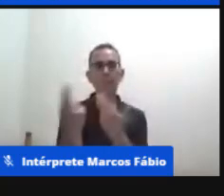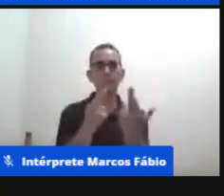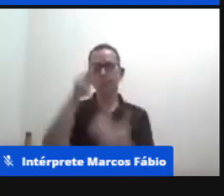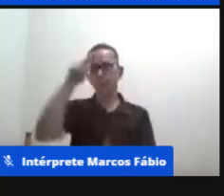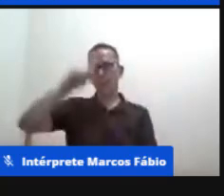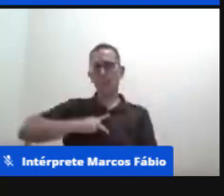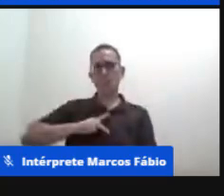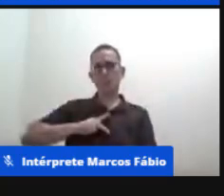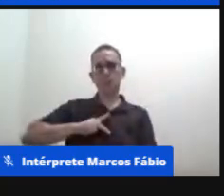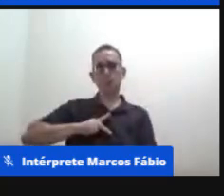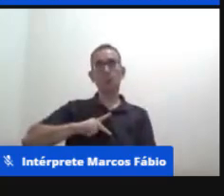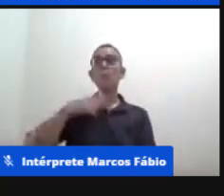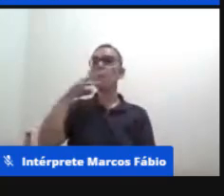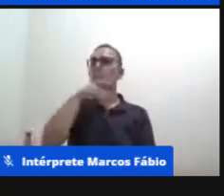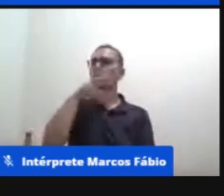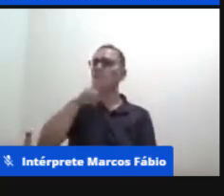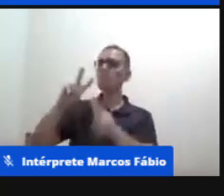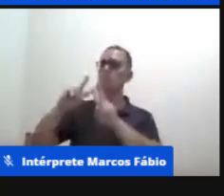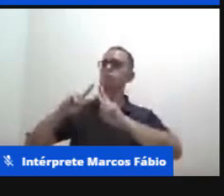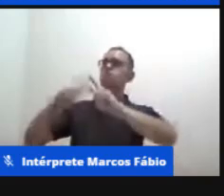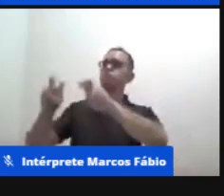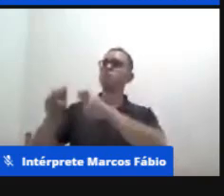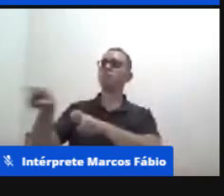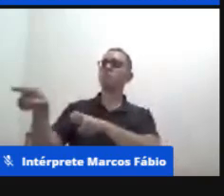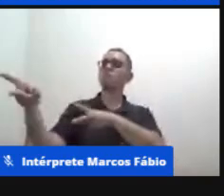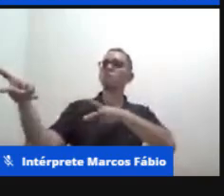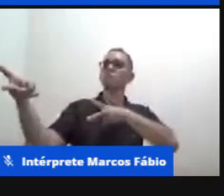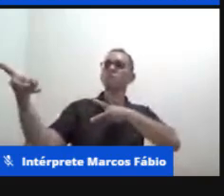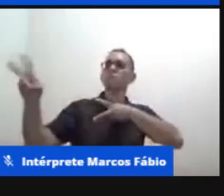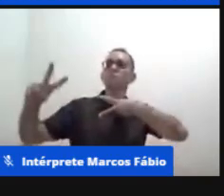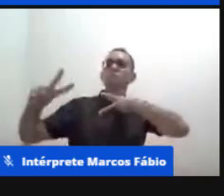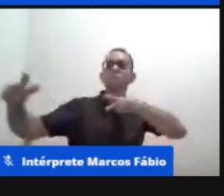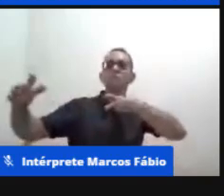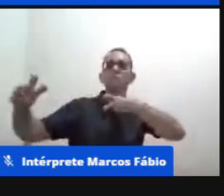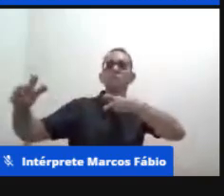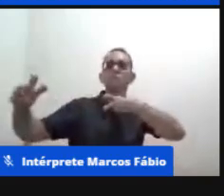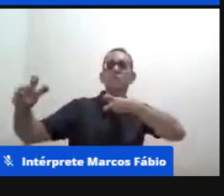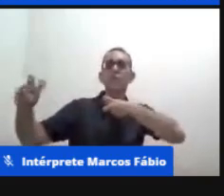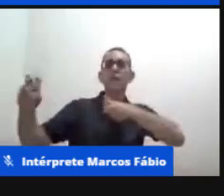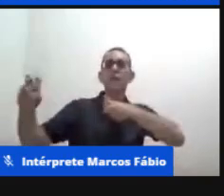ela perceber o outro, ou seja, a relação do tu, né?